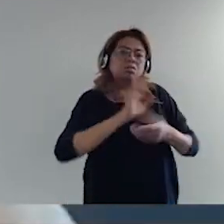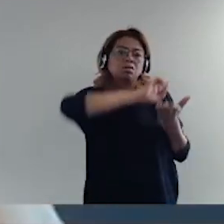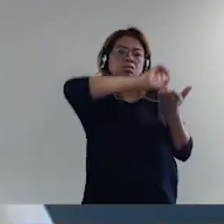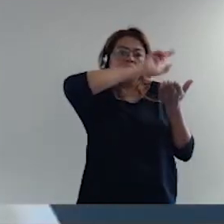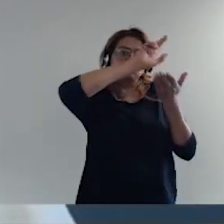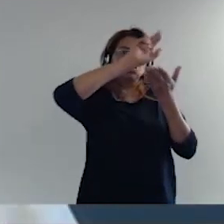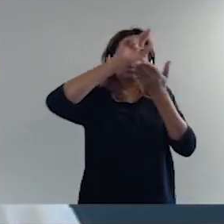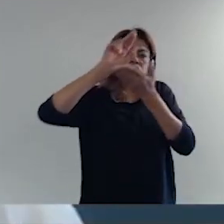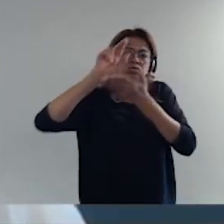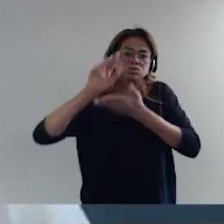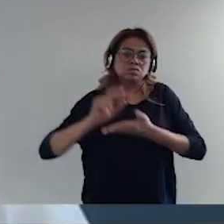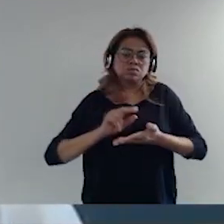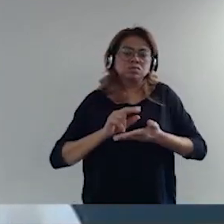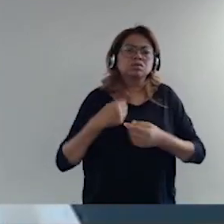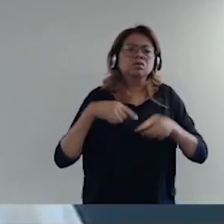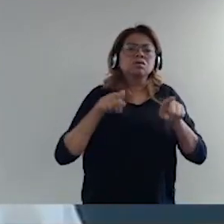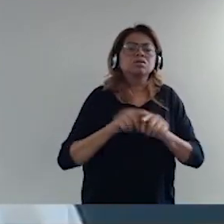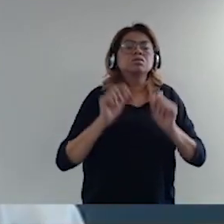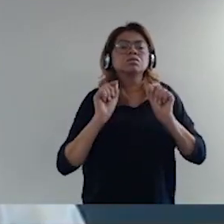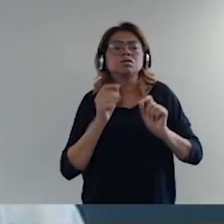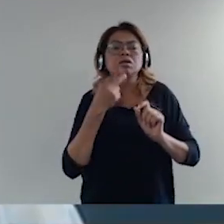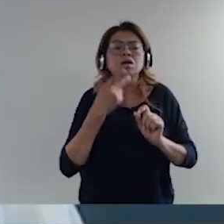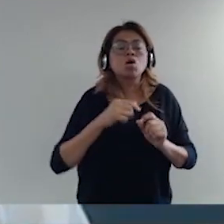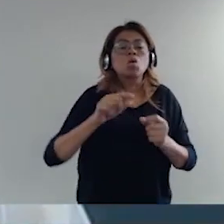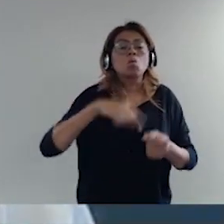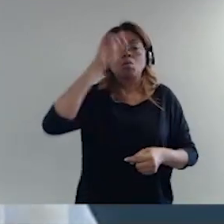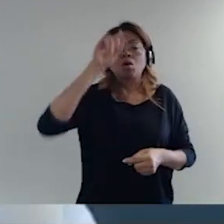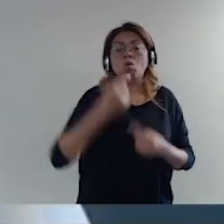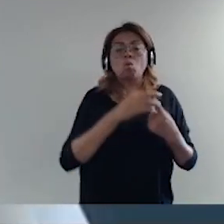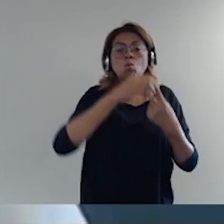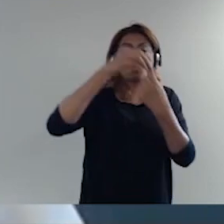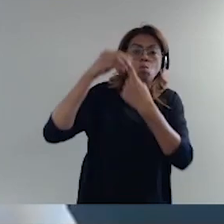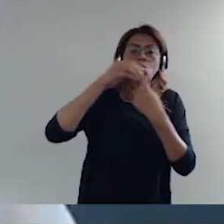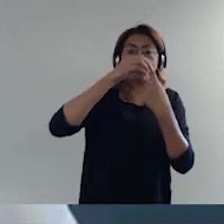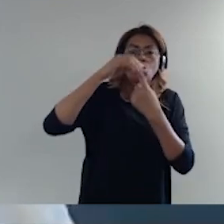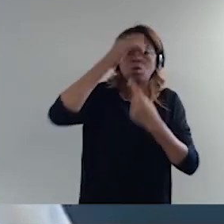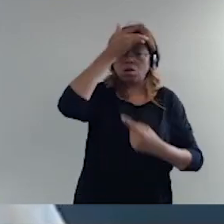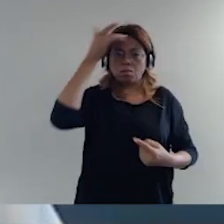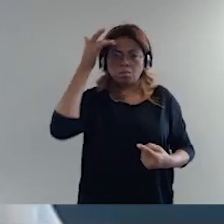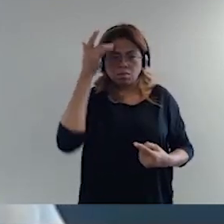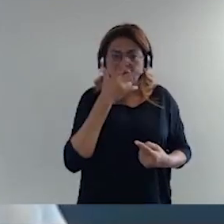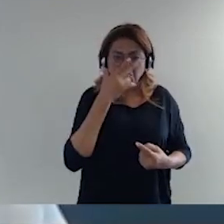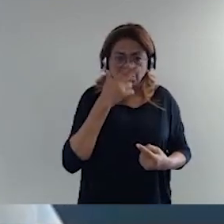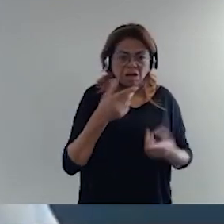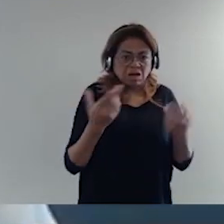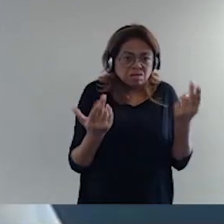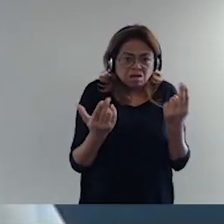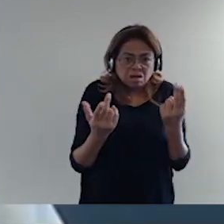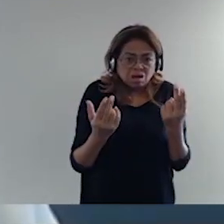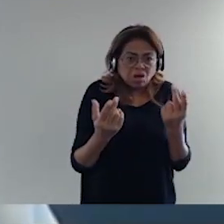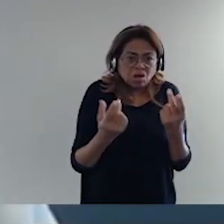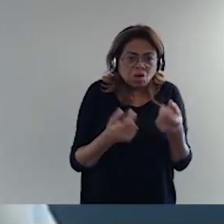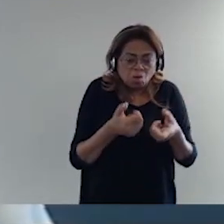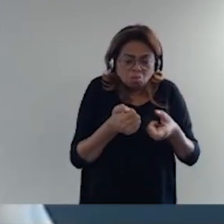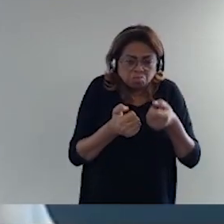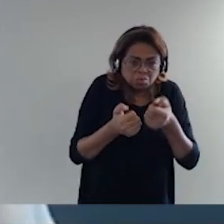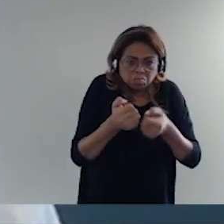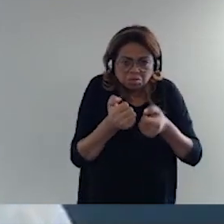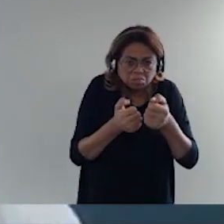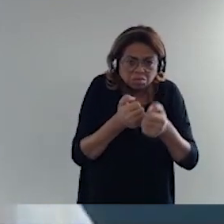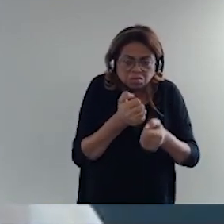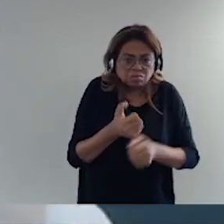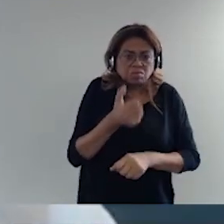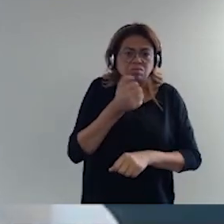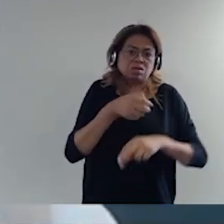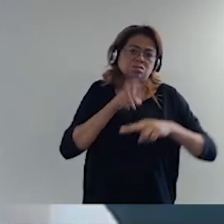tantas nuances, não é, ser administrado como num joguinho de videogame do painel de